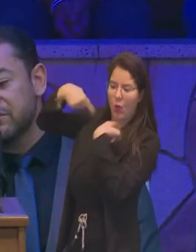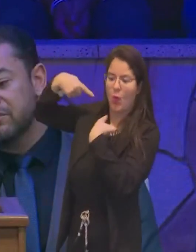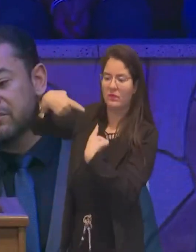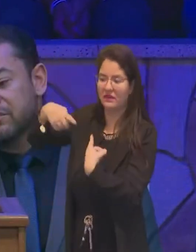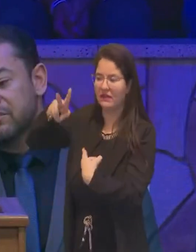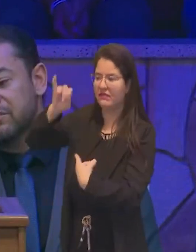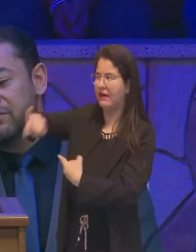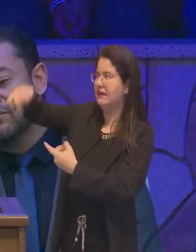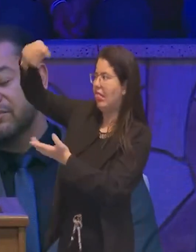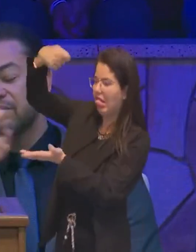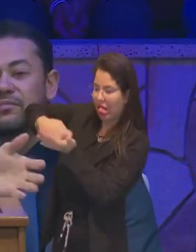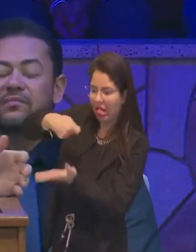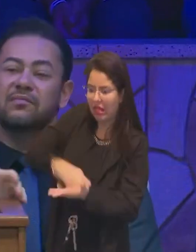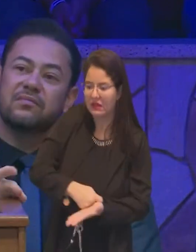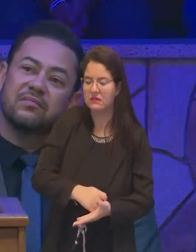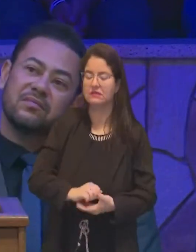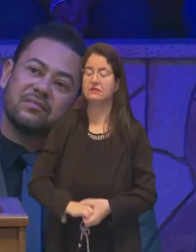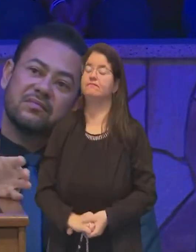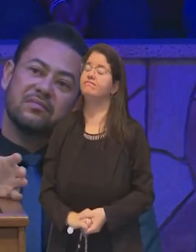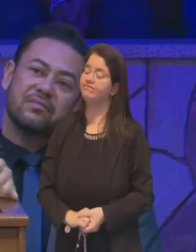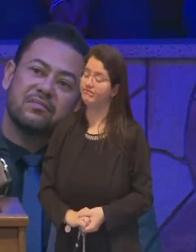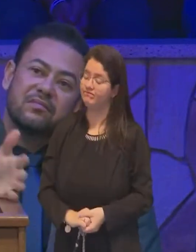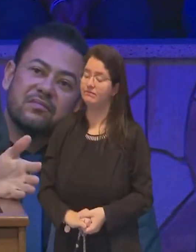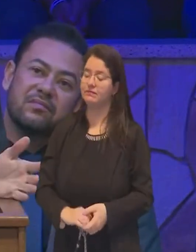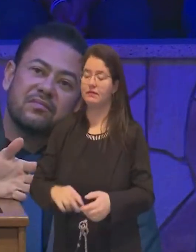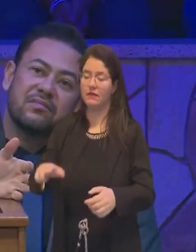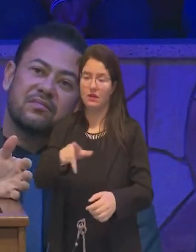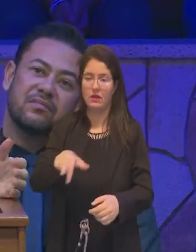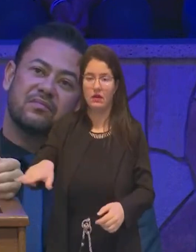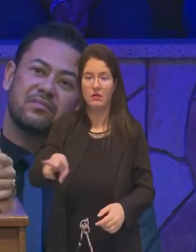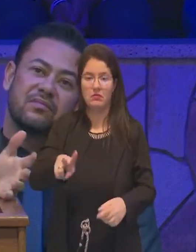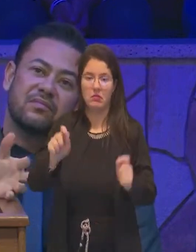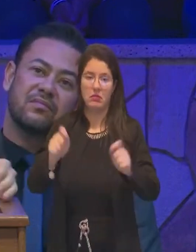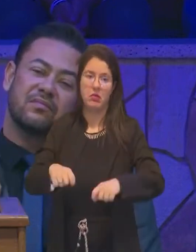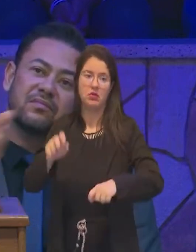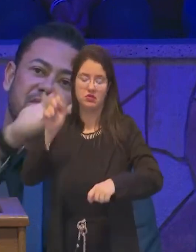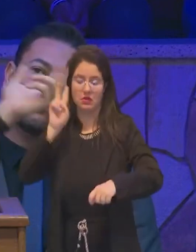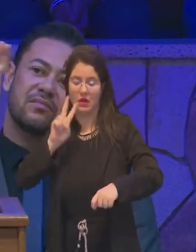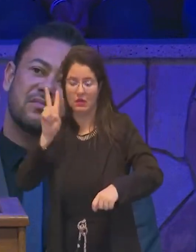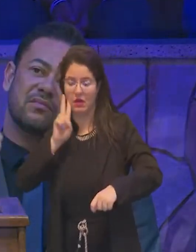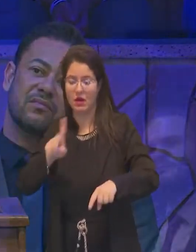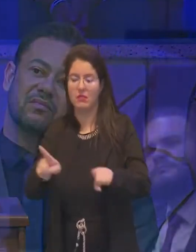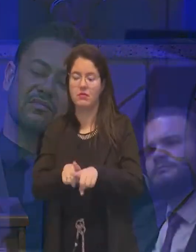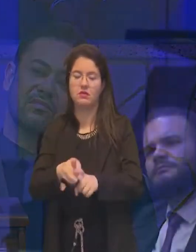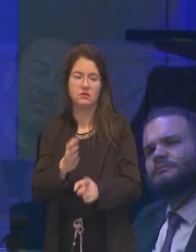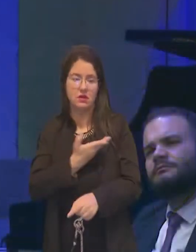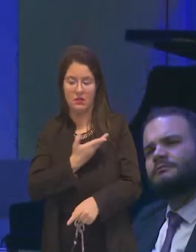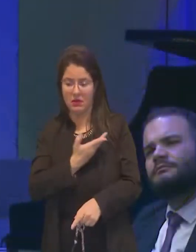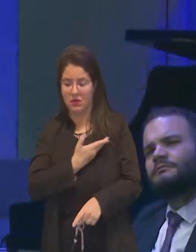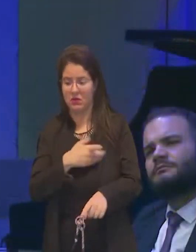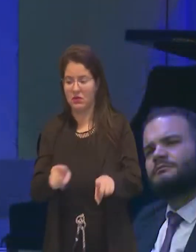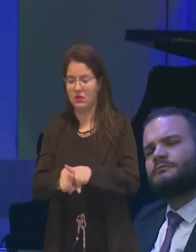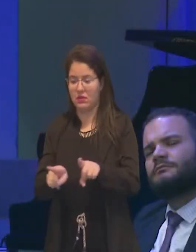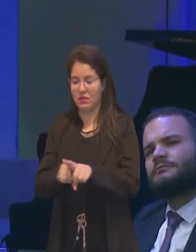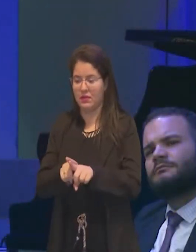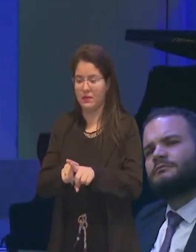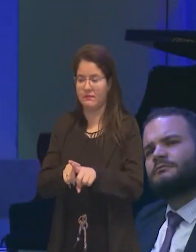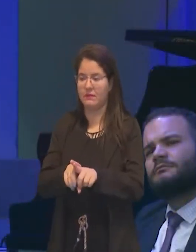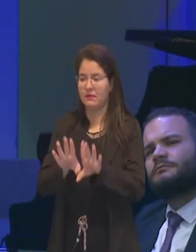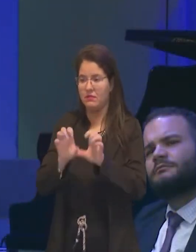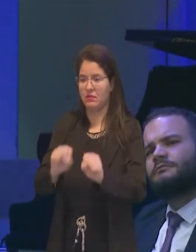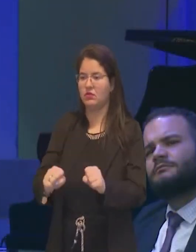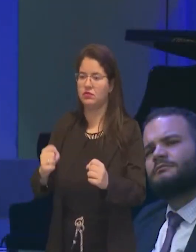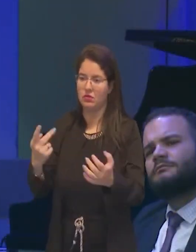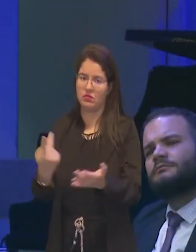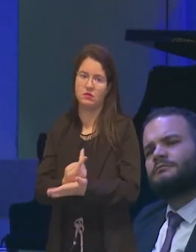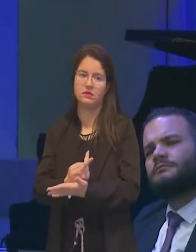E os irmãos aqui devem lembrar, imagino que a maioria já passou por isso, meus amigos da juventude talvez estejam passando